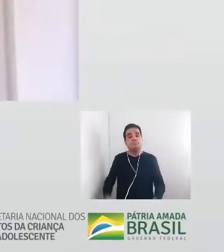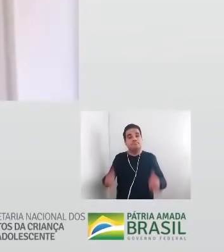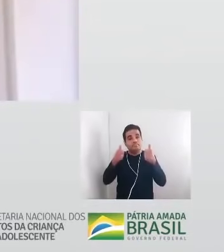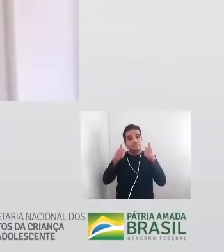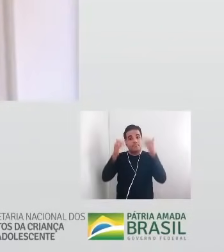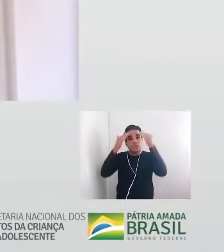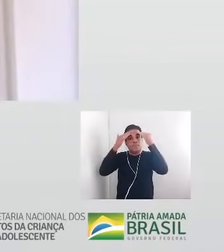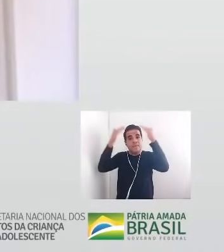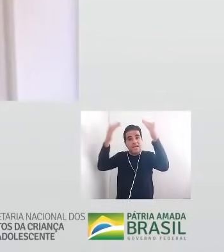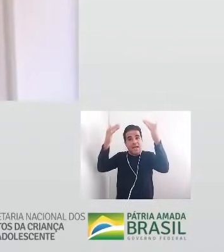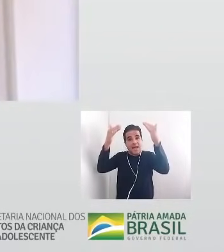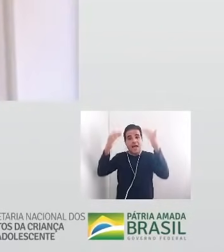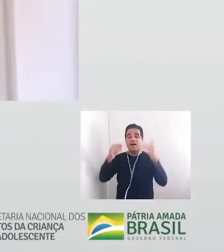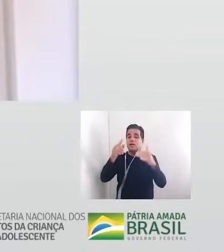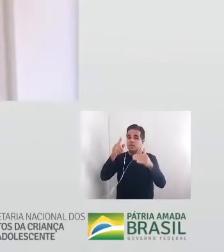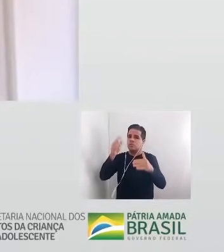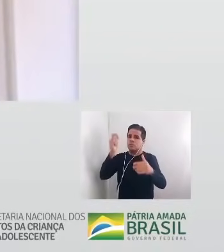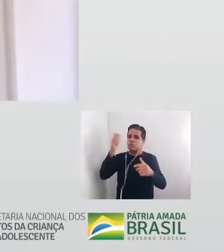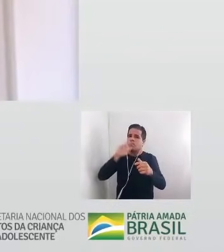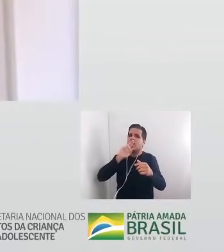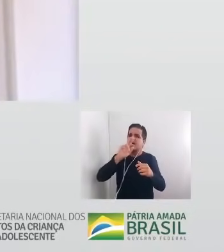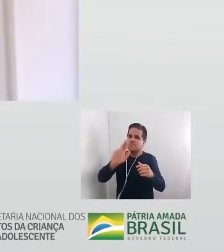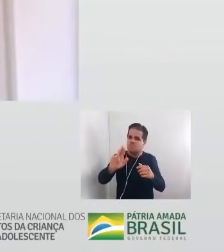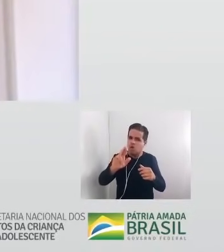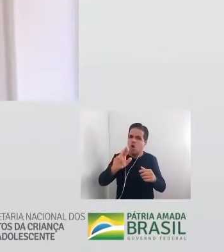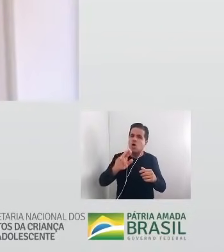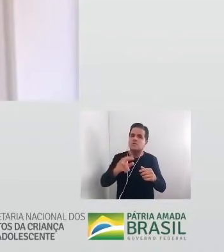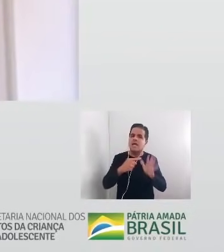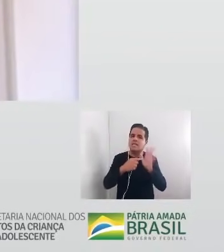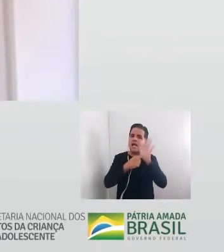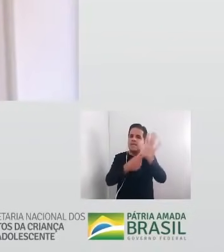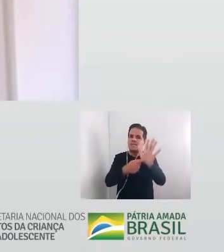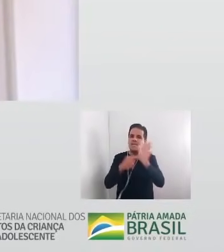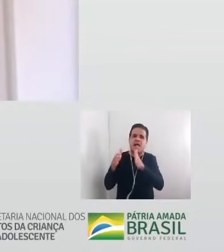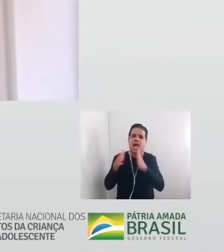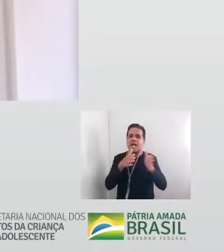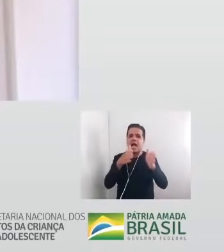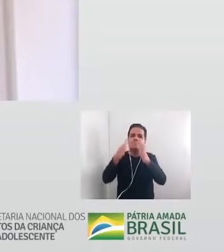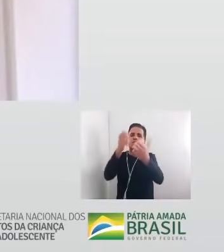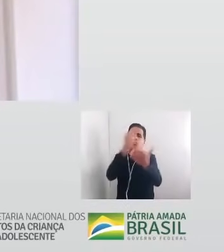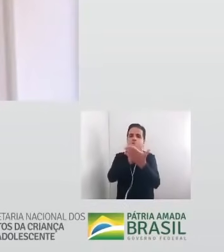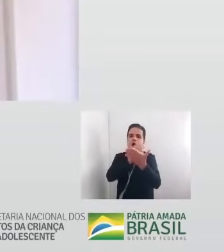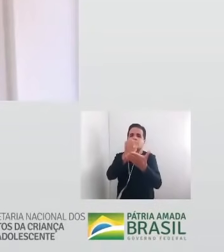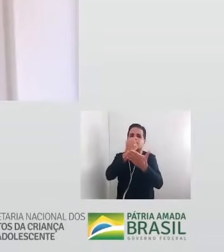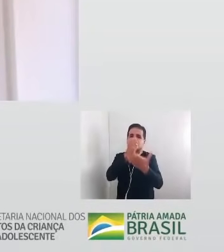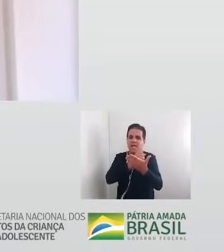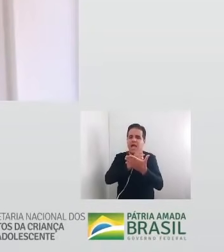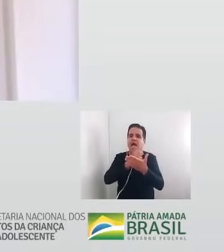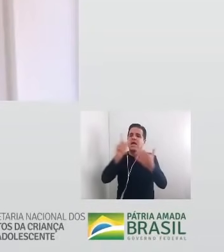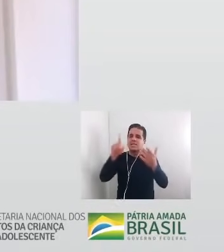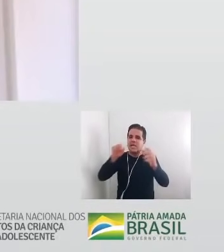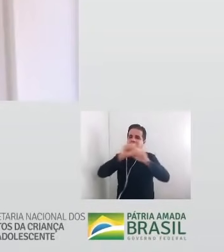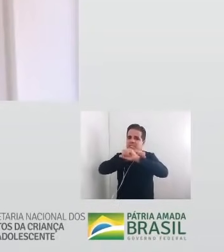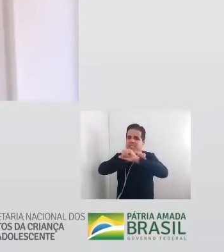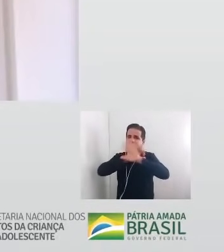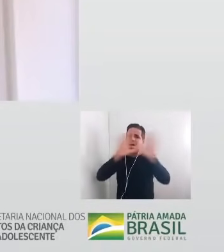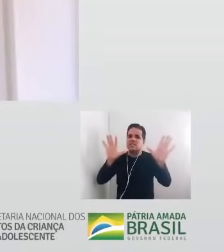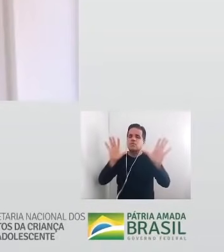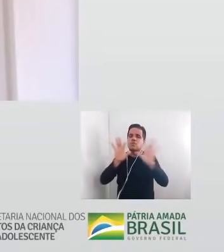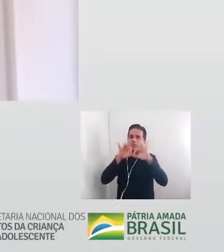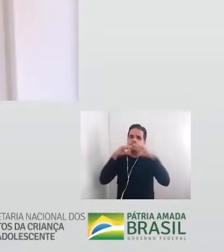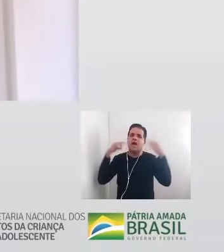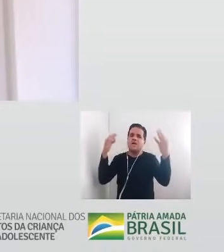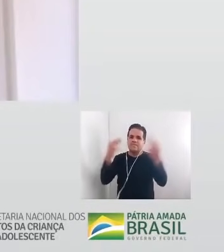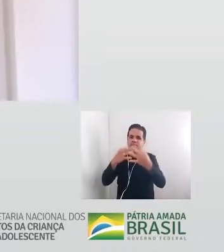Muito obrigada, inclusive, por uma resposta que apresenta caminhos oficiais, bastante esclarecedora aí para a família. Vamos